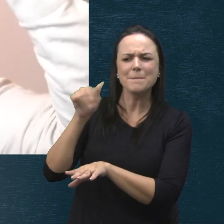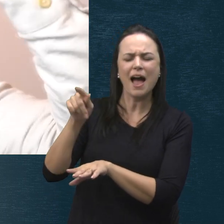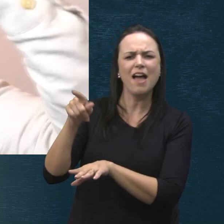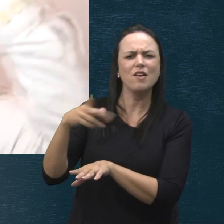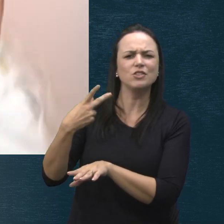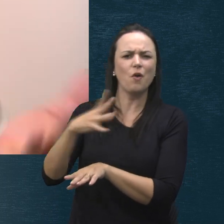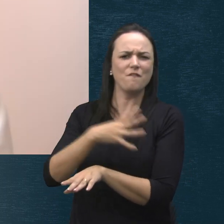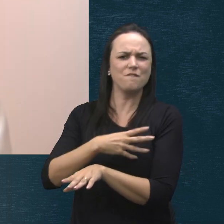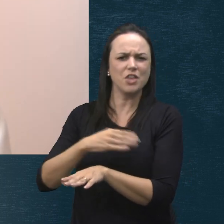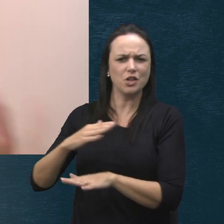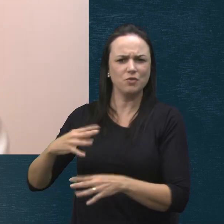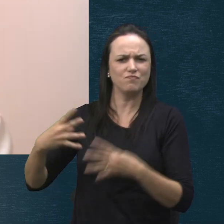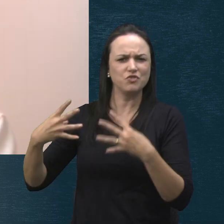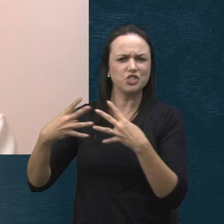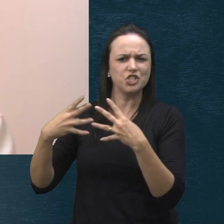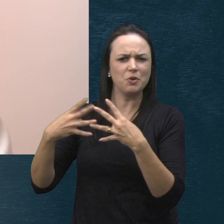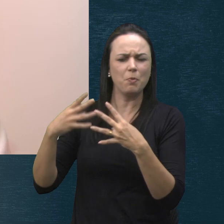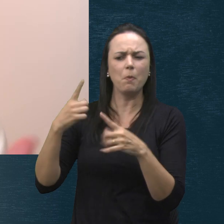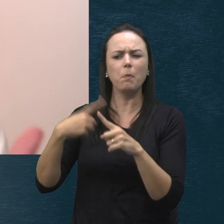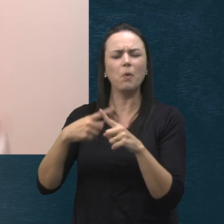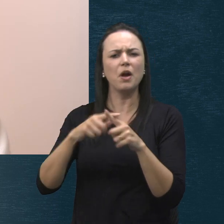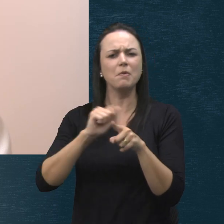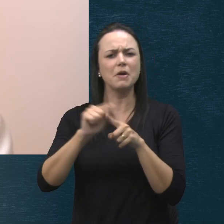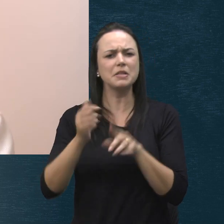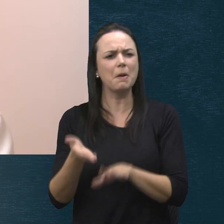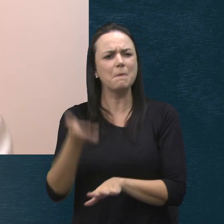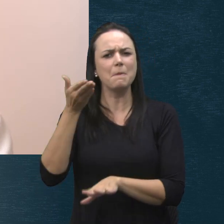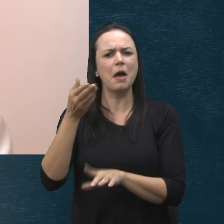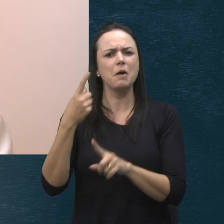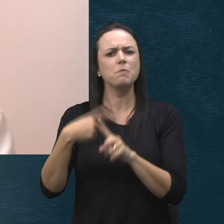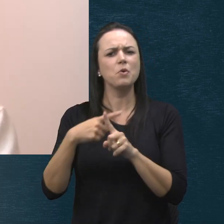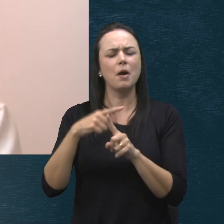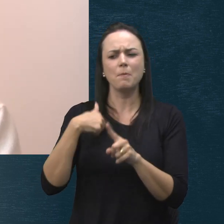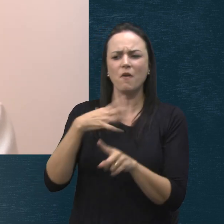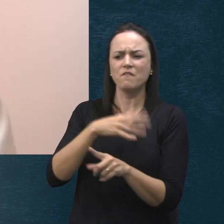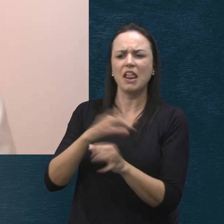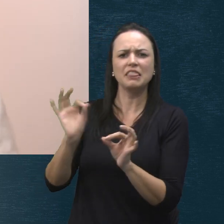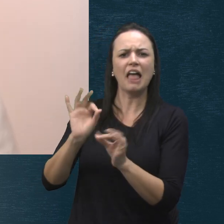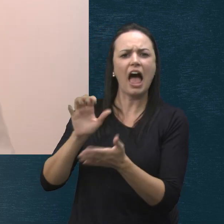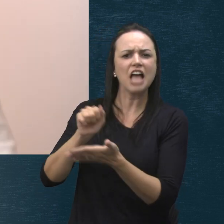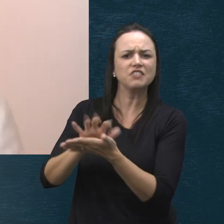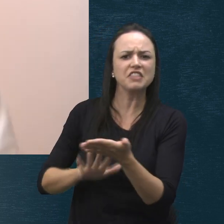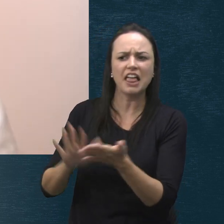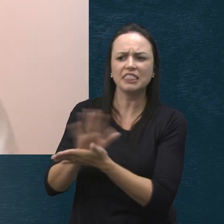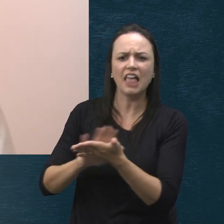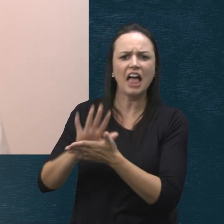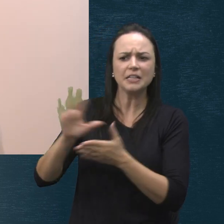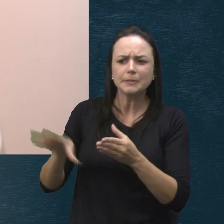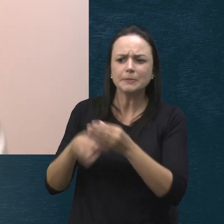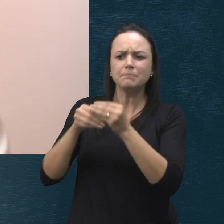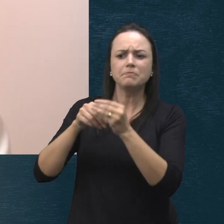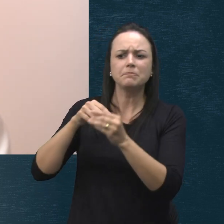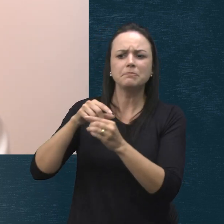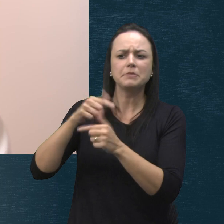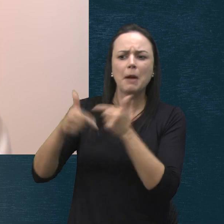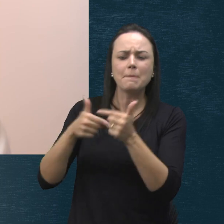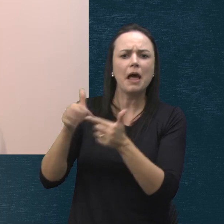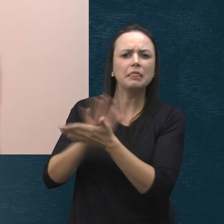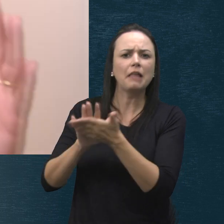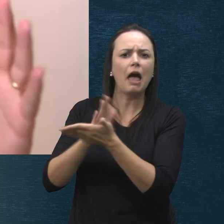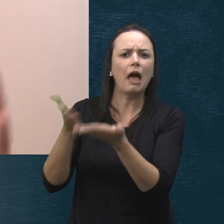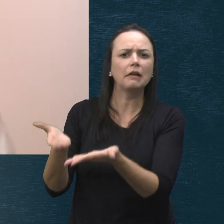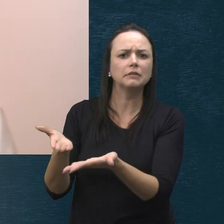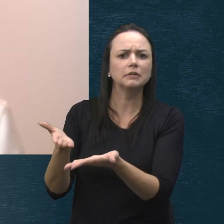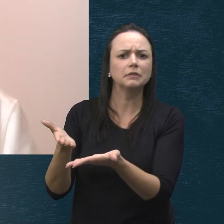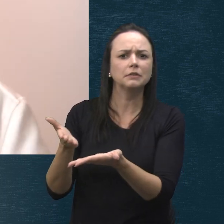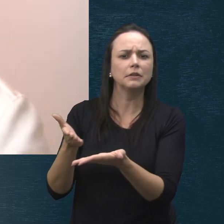diz assim, peraí, por que você aumentou a mensalidade se você não está dando nada mais para o meu filho? Não tem nenhum incremento de serviço nessa escola. A escola